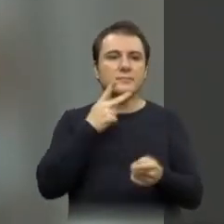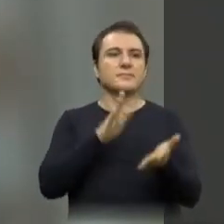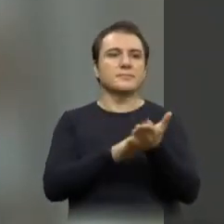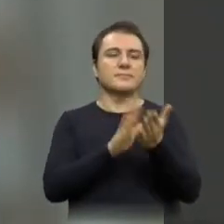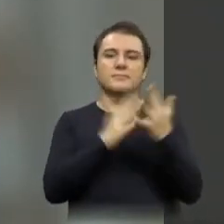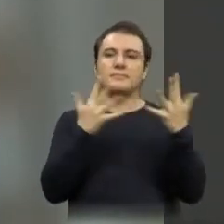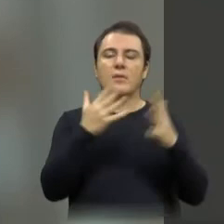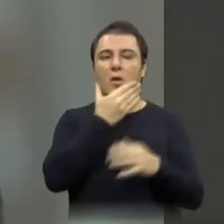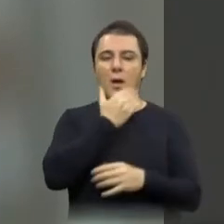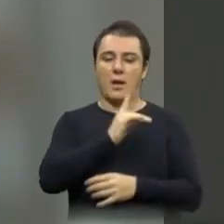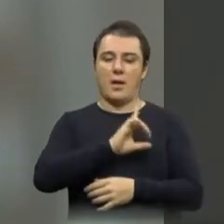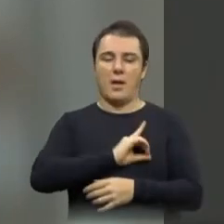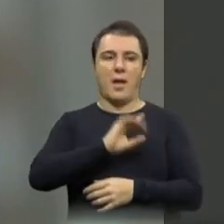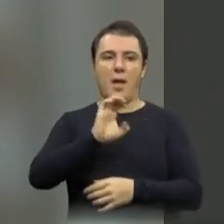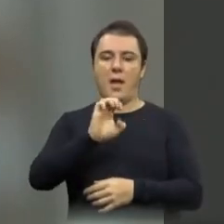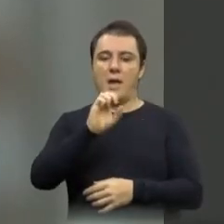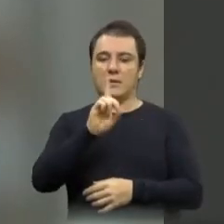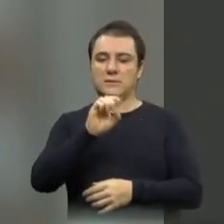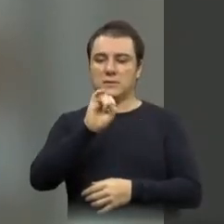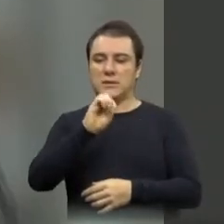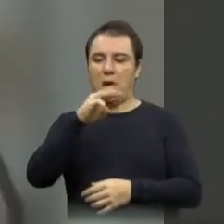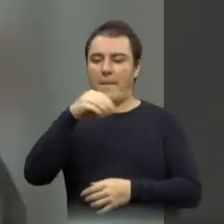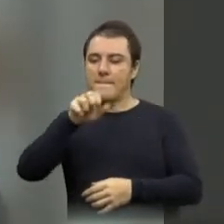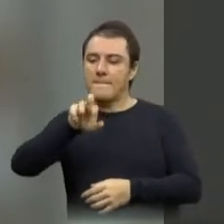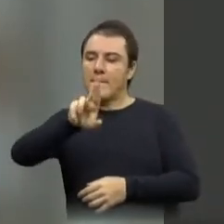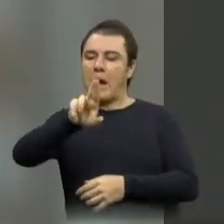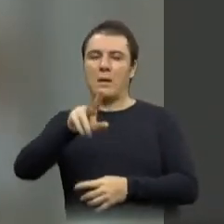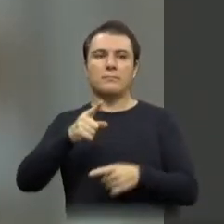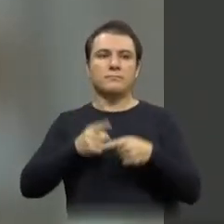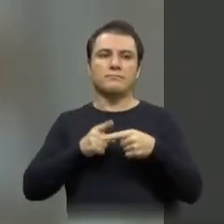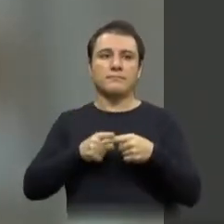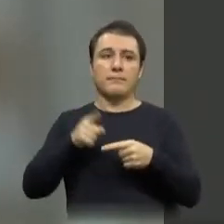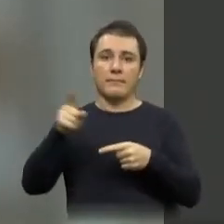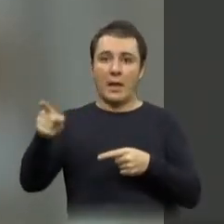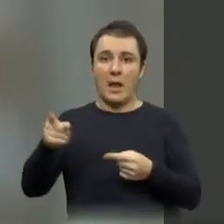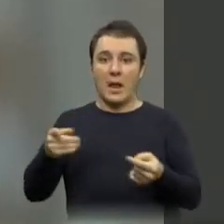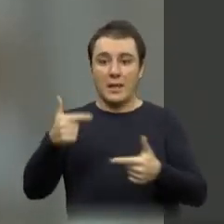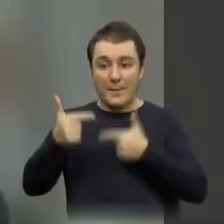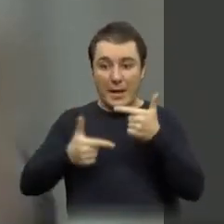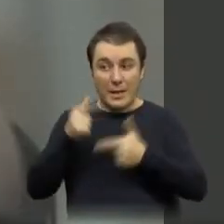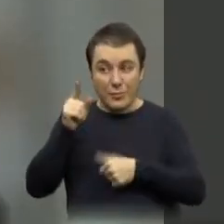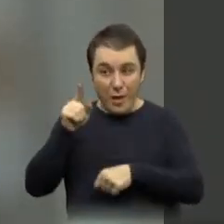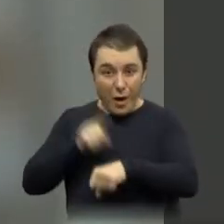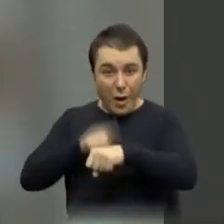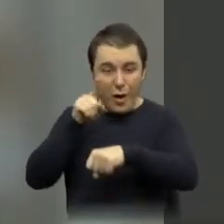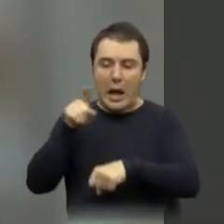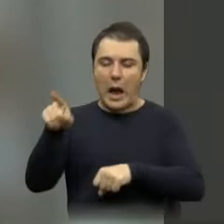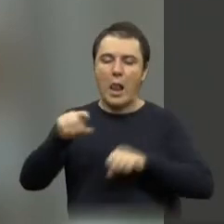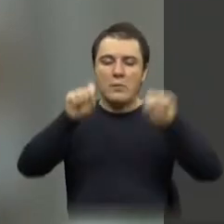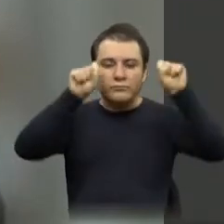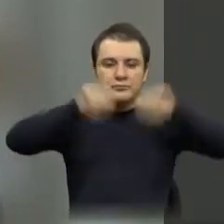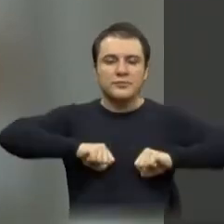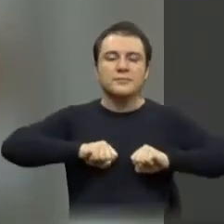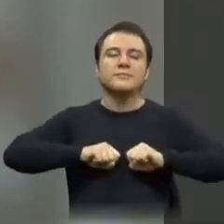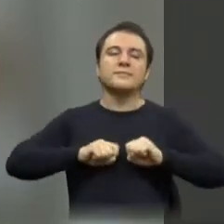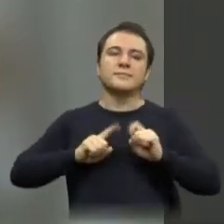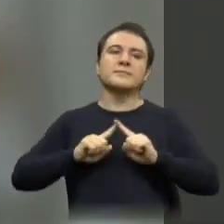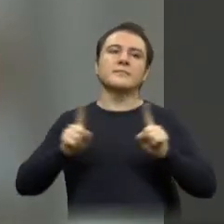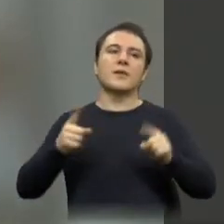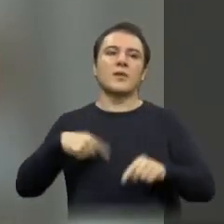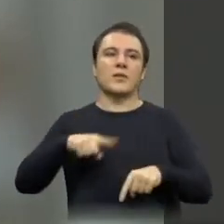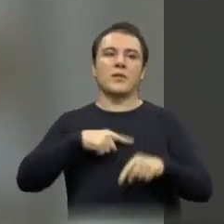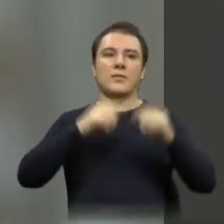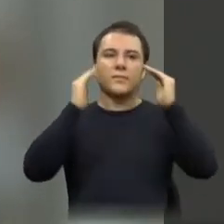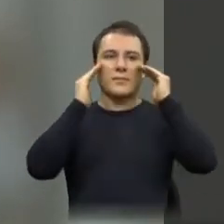ao delegado Edmar Piccolo, o que estava de plantão e deu o flagrante. Então, a gente fez valer a